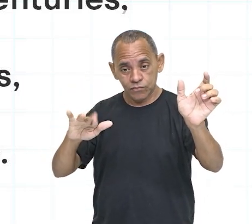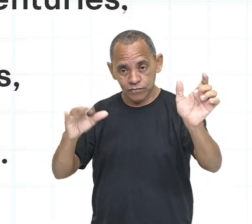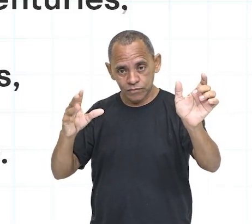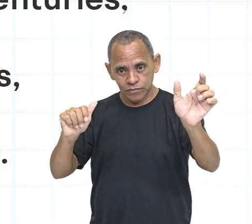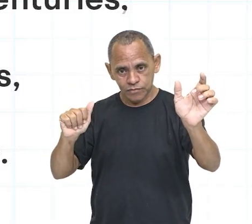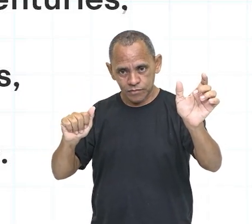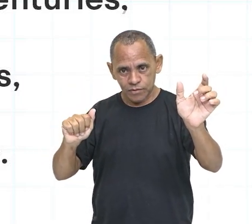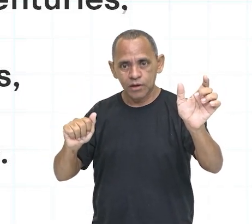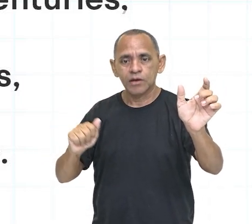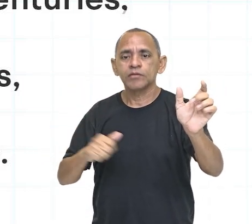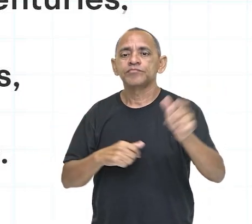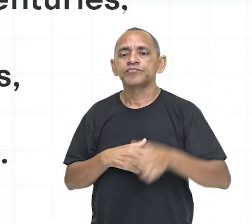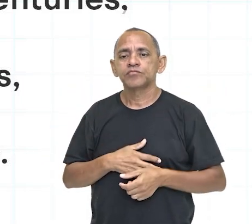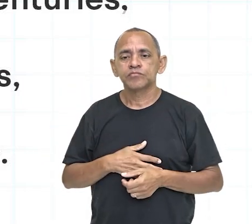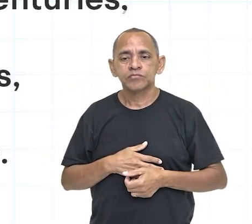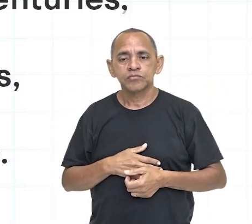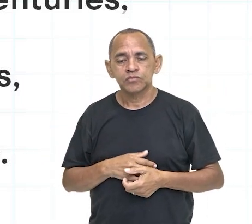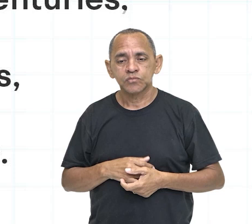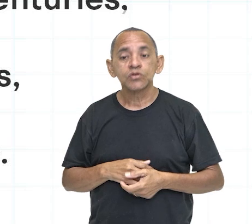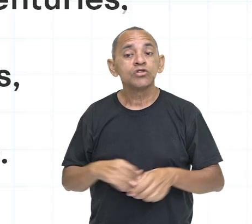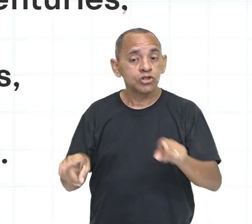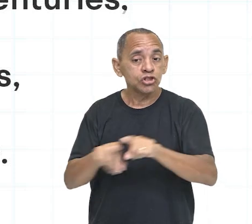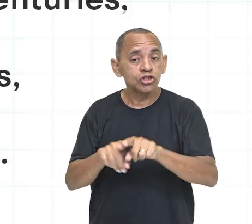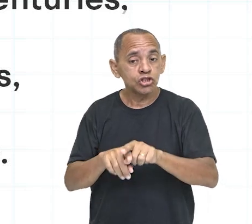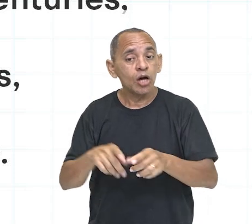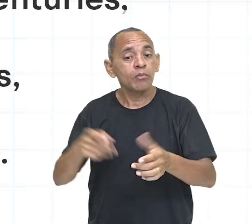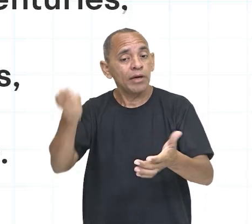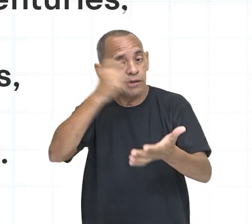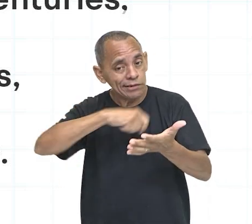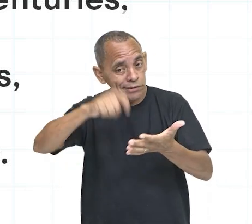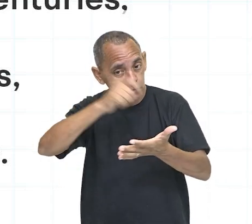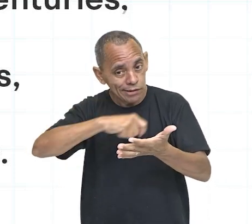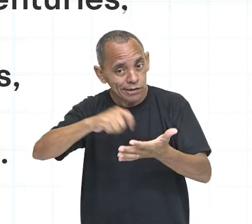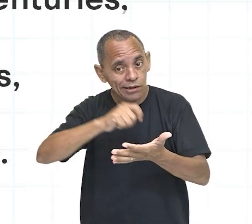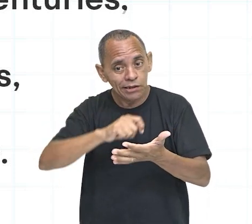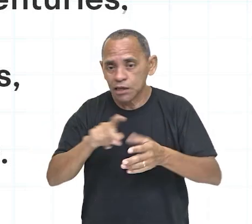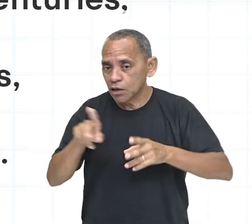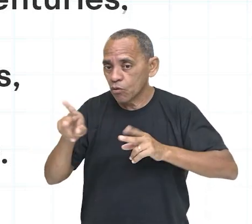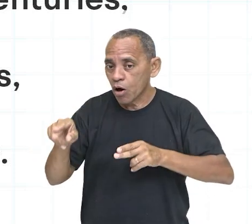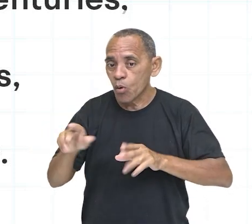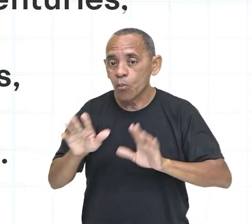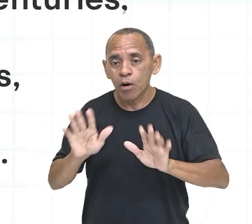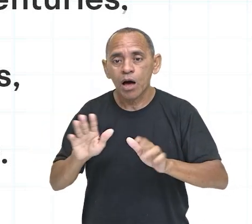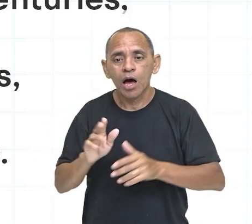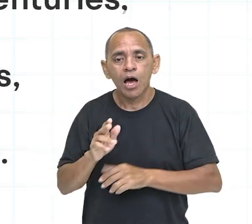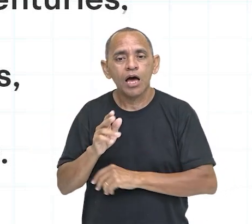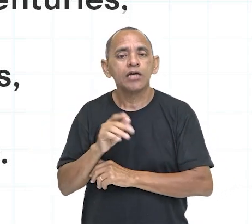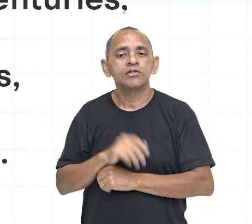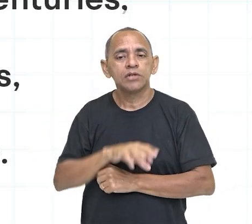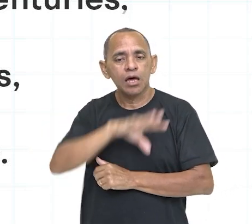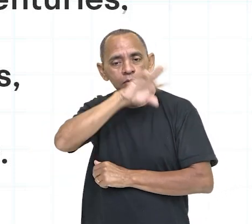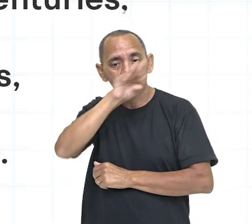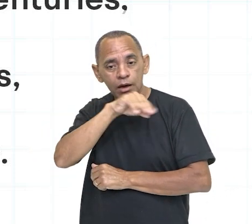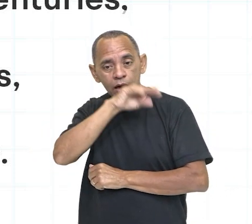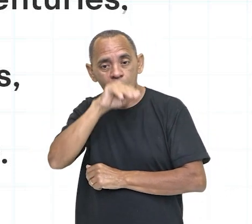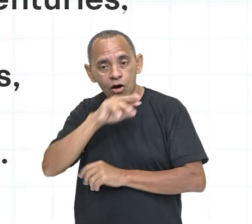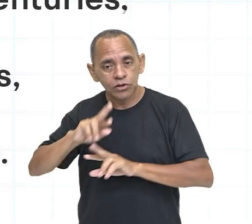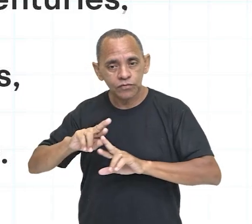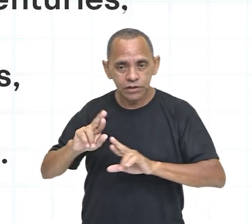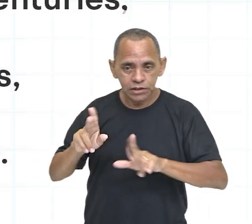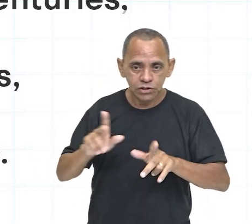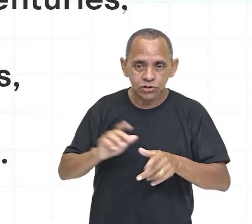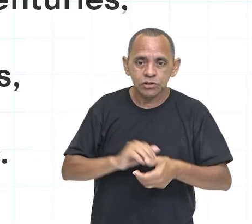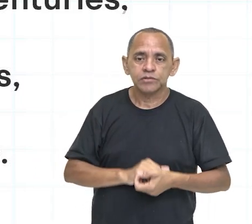ela é escrita da mesma forma, só é a pronúncia um pouquinho diferente, não é? Mas o significado é o mesmo. É